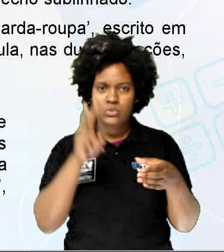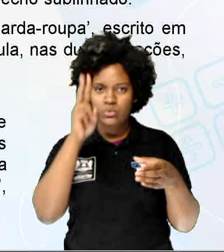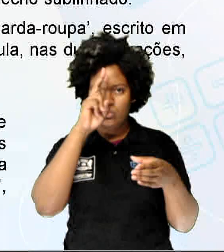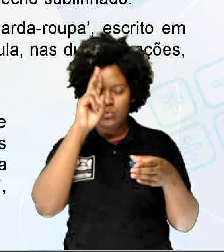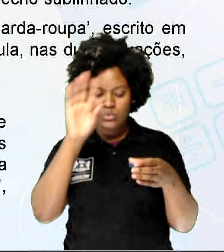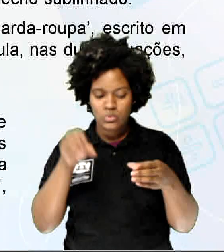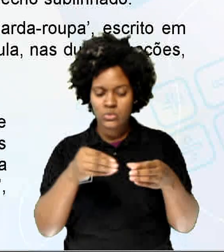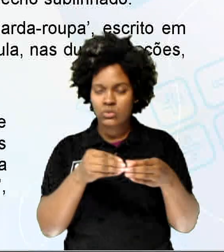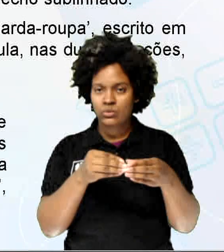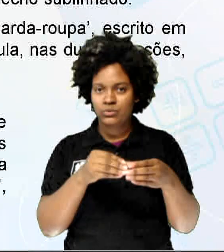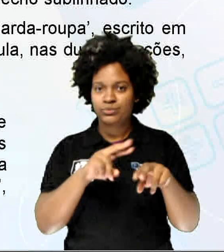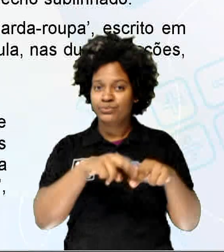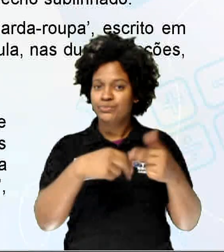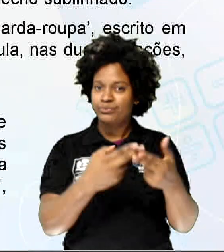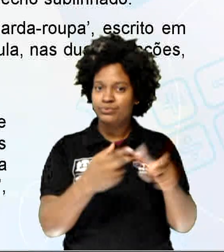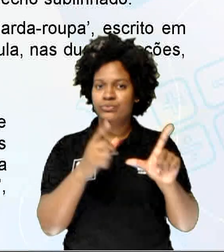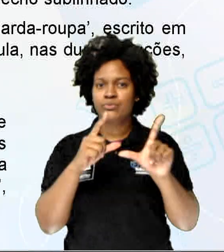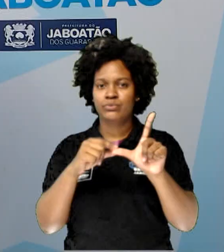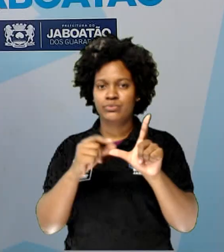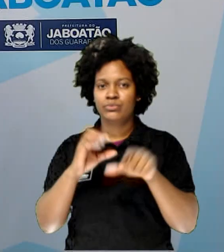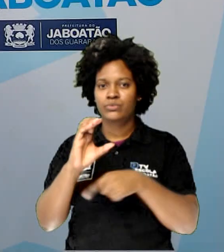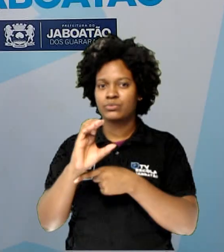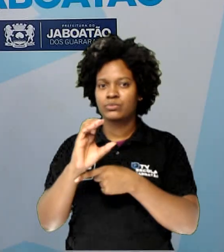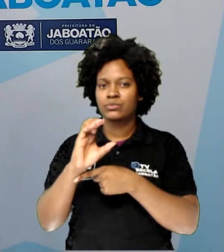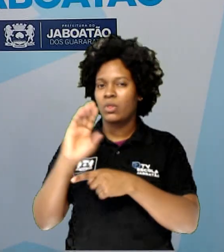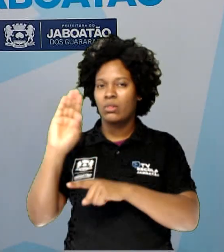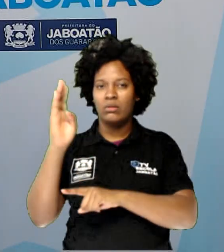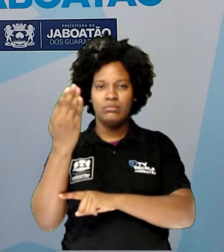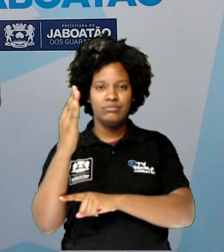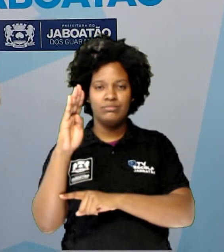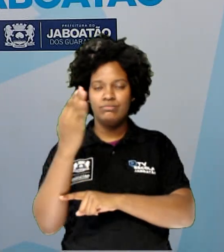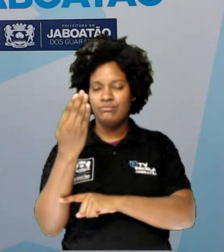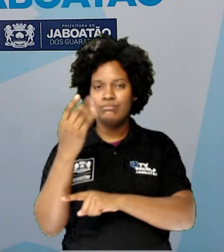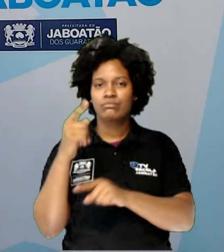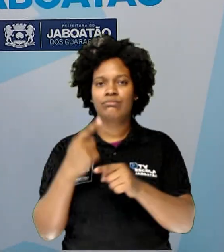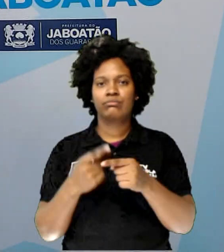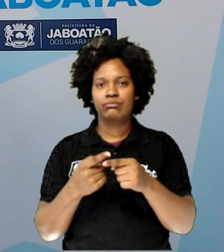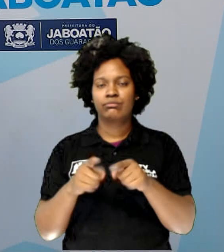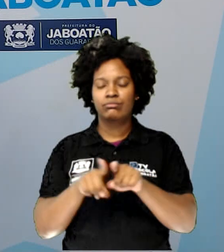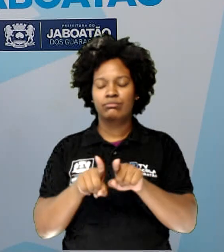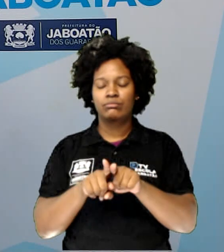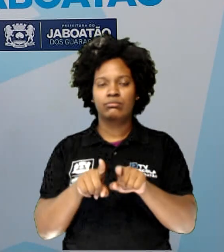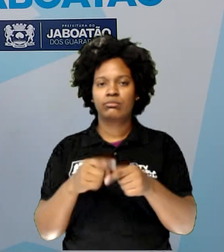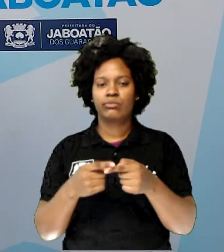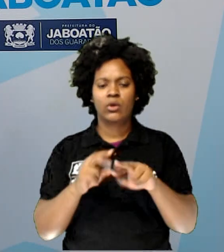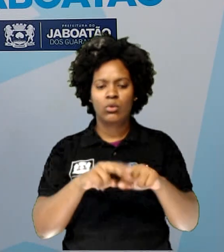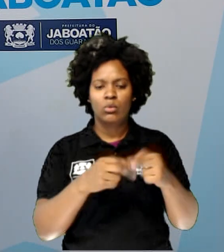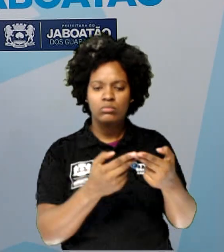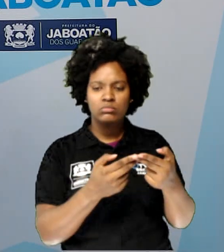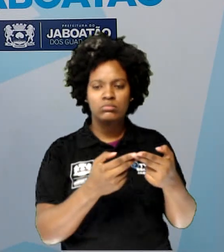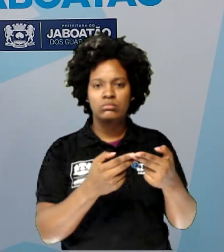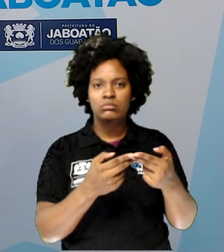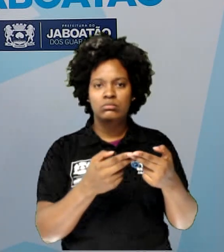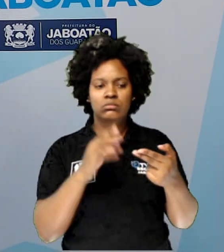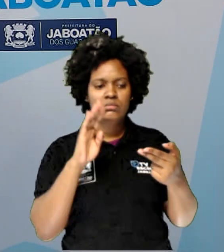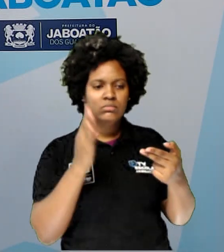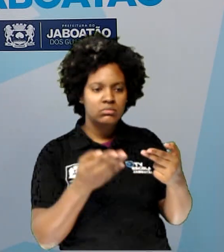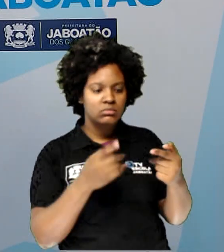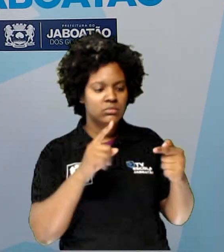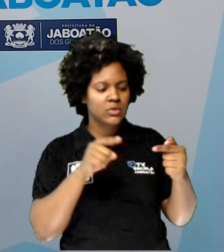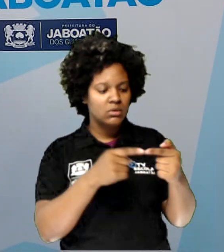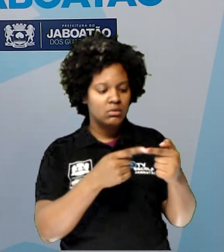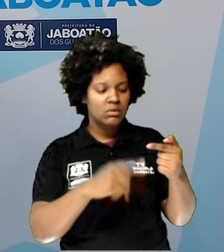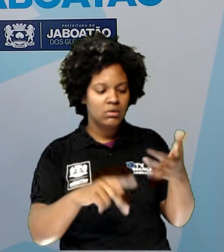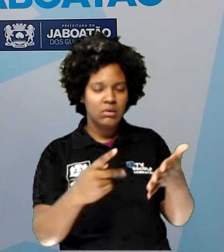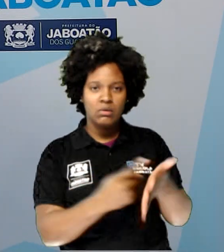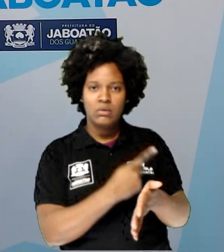esse item C também não é verdadeiro, porque a justificativa para o provável erro de concordância não se aplica à regra